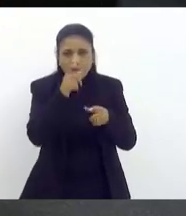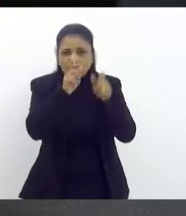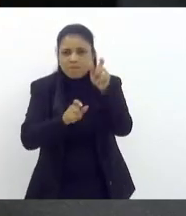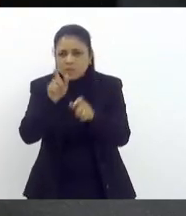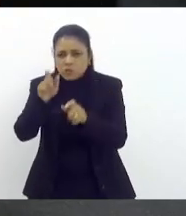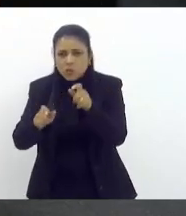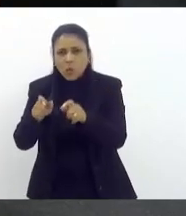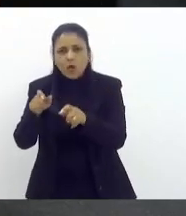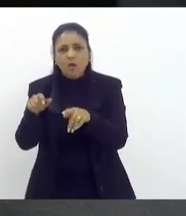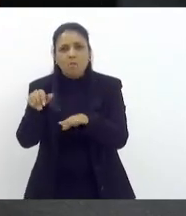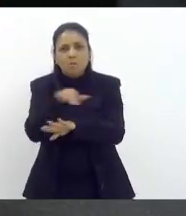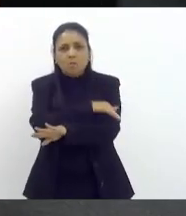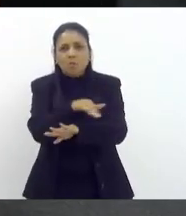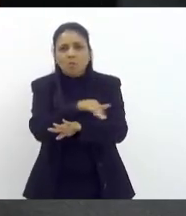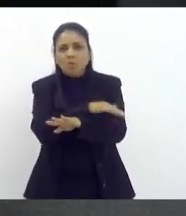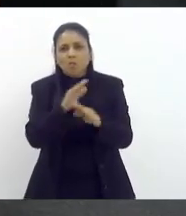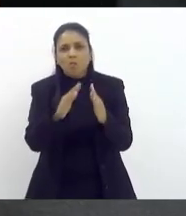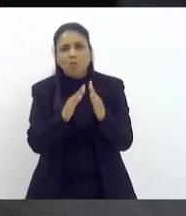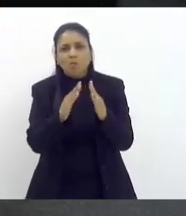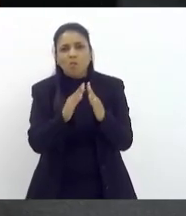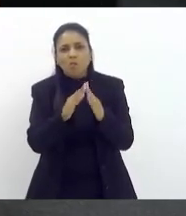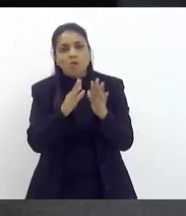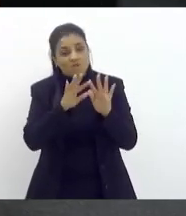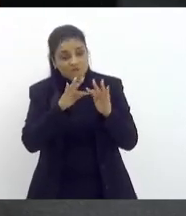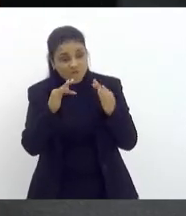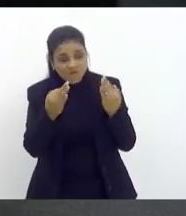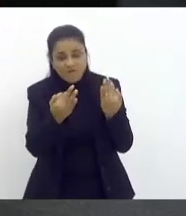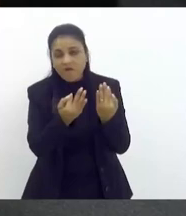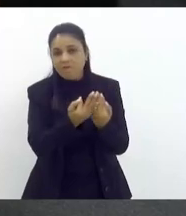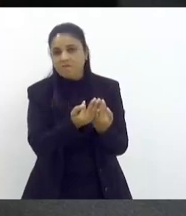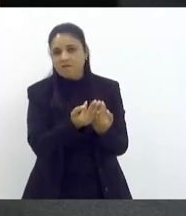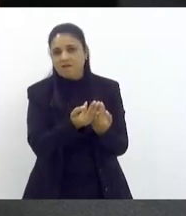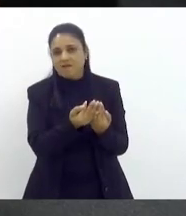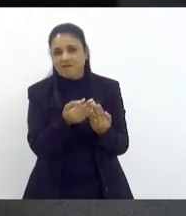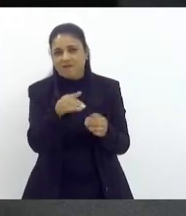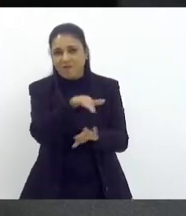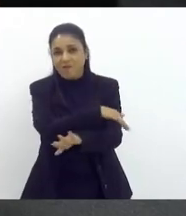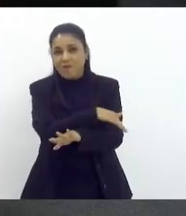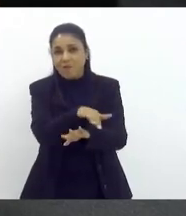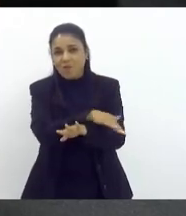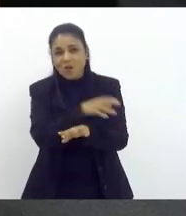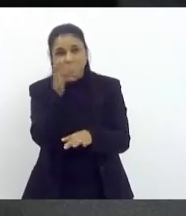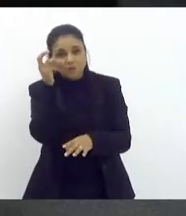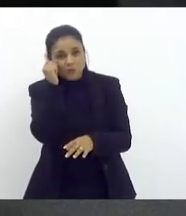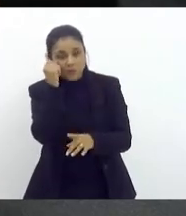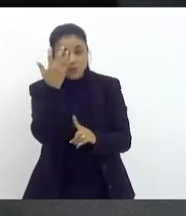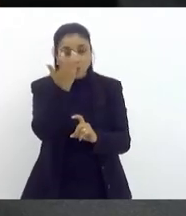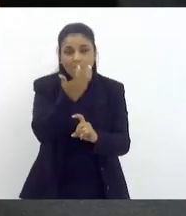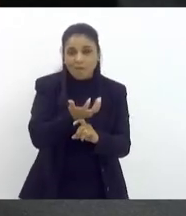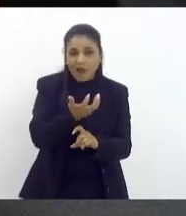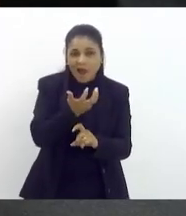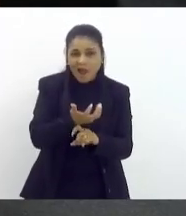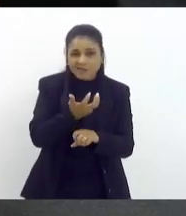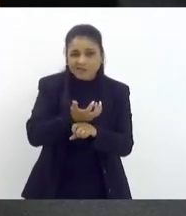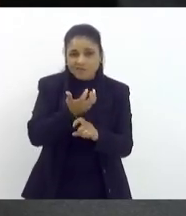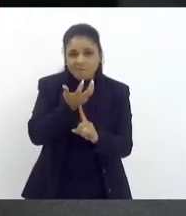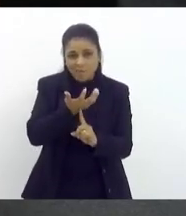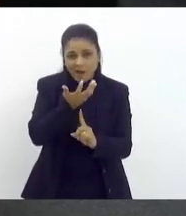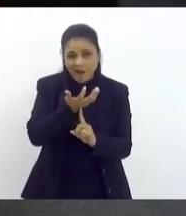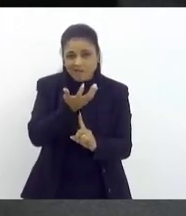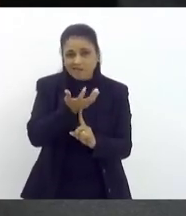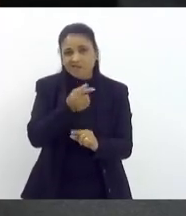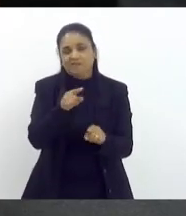população em situação de rua inclusive com famílias inteiras ocupando as Praças e as ruas da nossa cidade